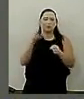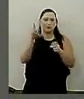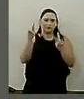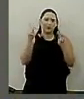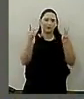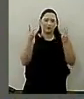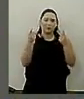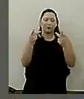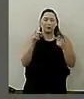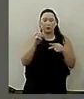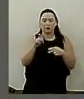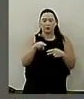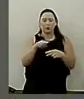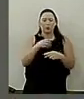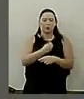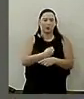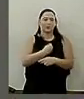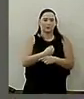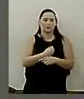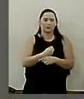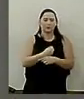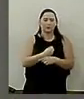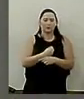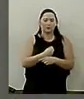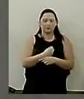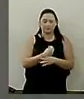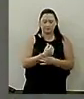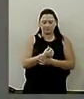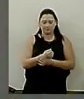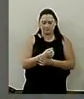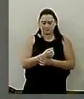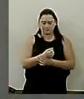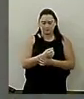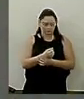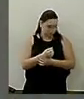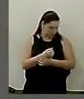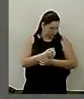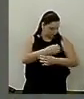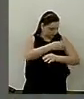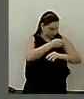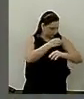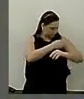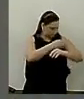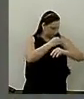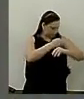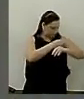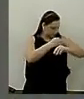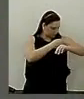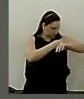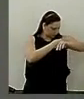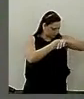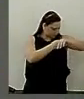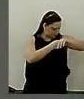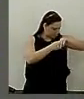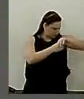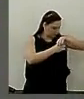vitória, que é a implantação da eternidade aqui, onde nós